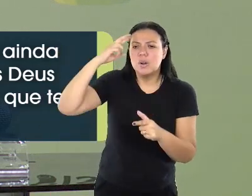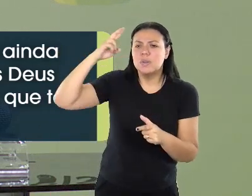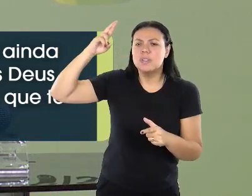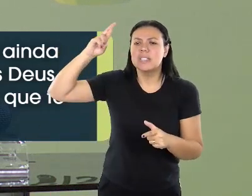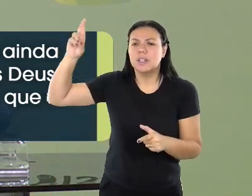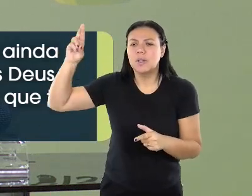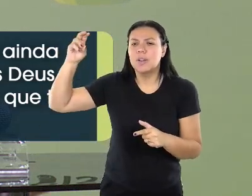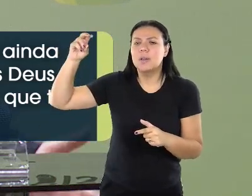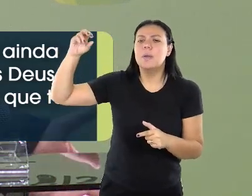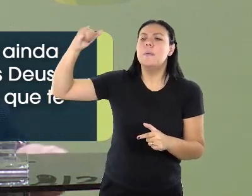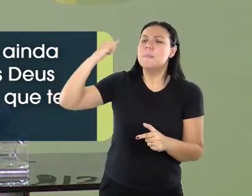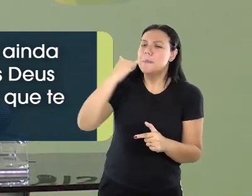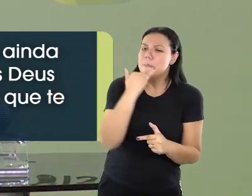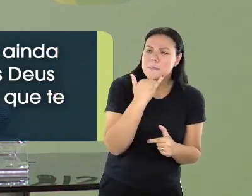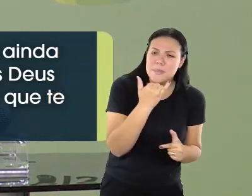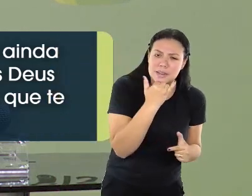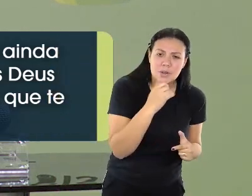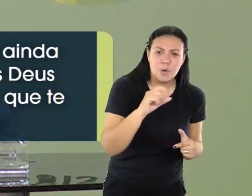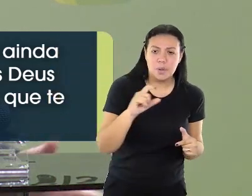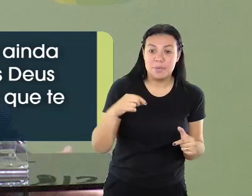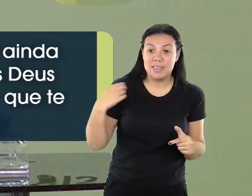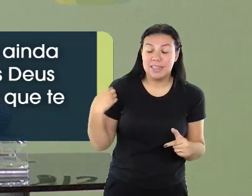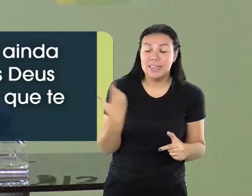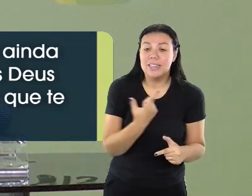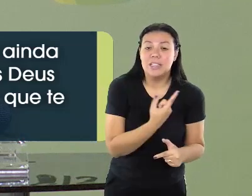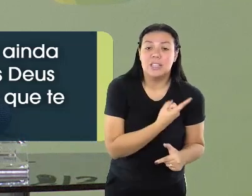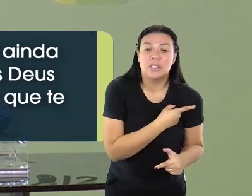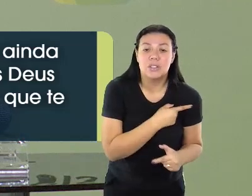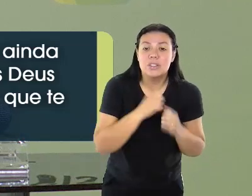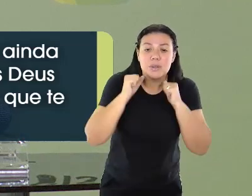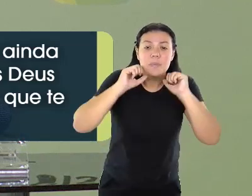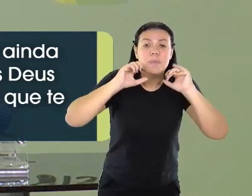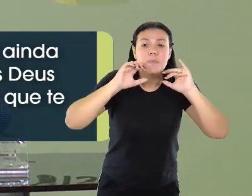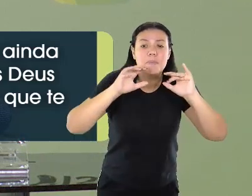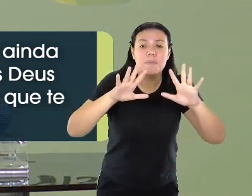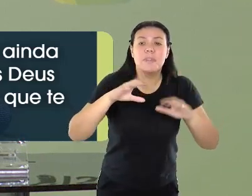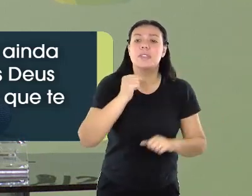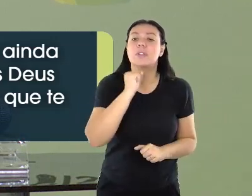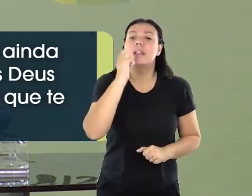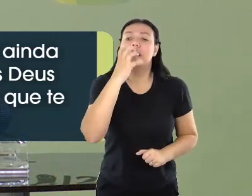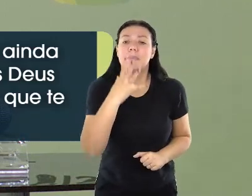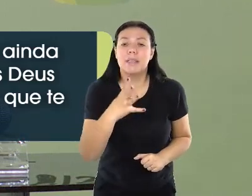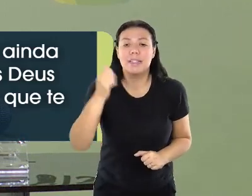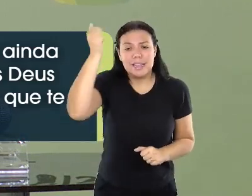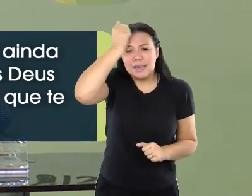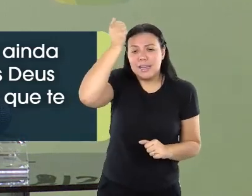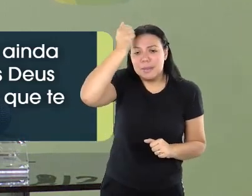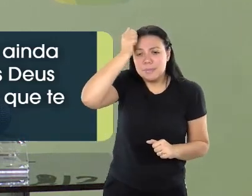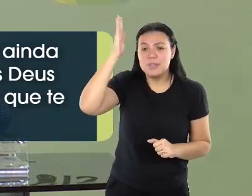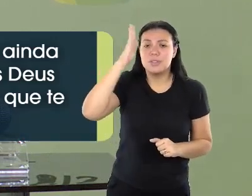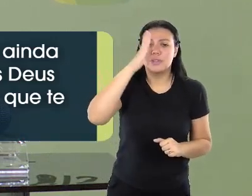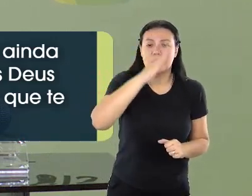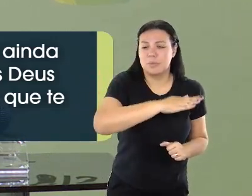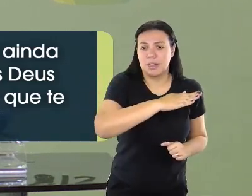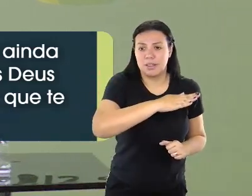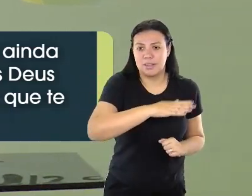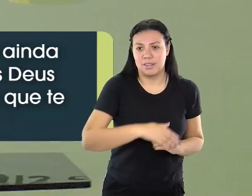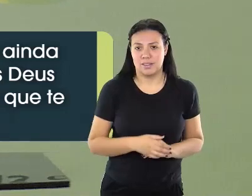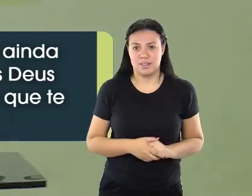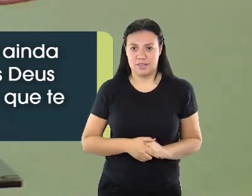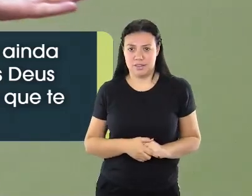misericordioso, e tardio em irar-se, e grande em benignidade, e te arrependes do mal. Ele leu